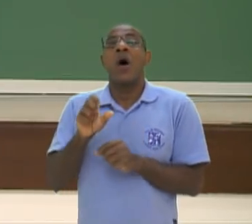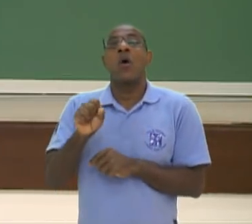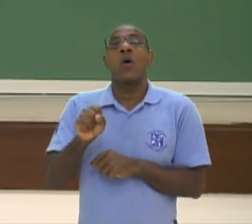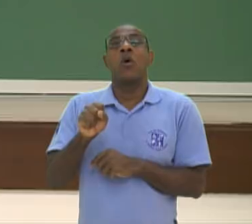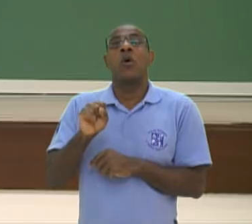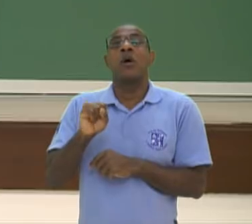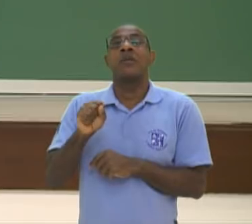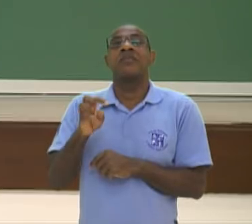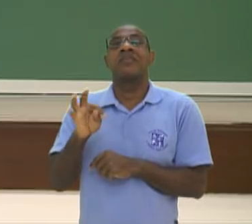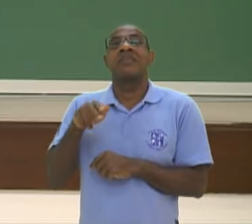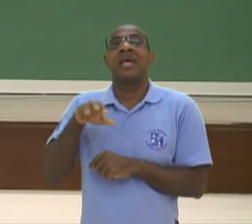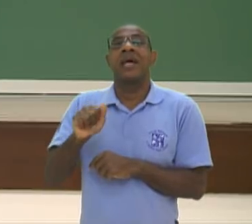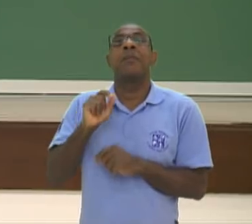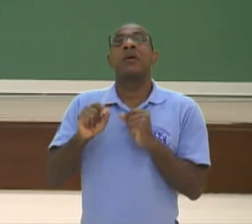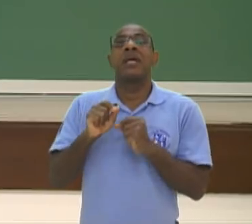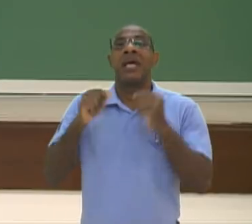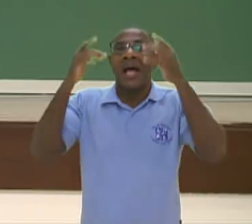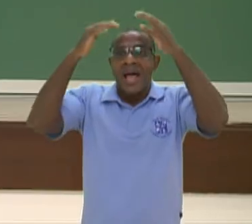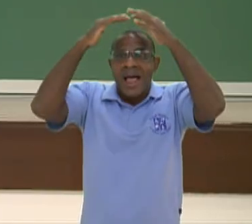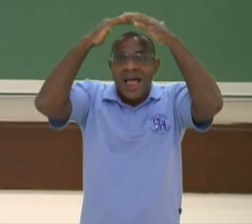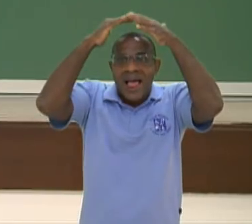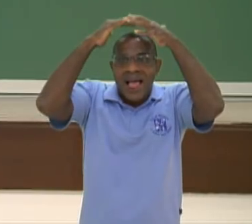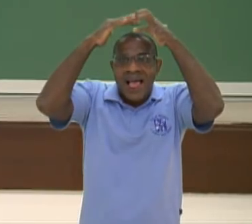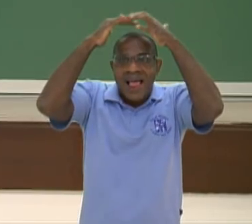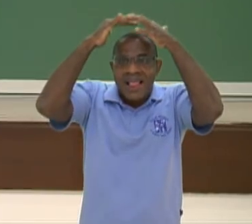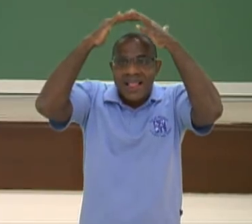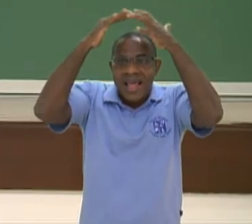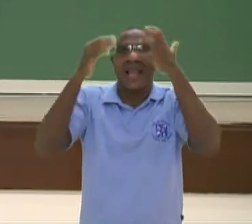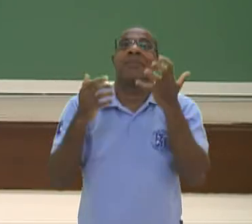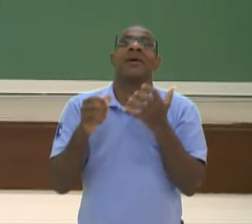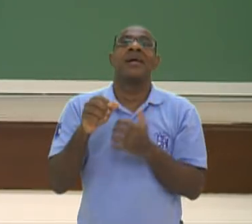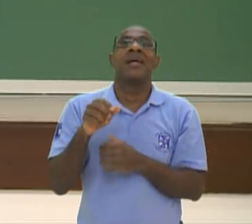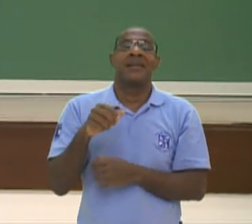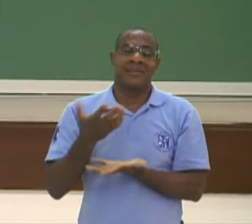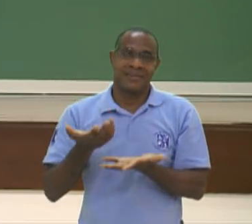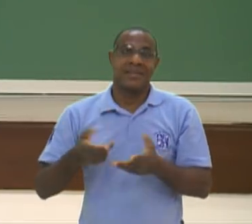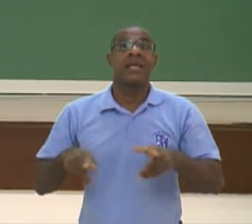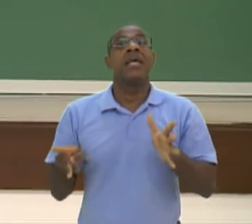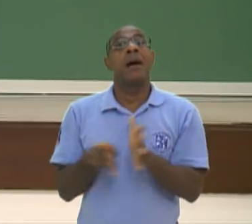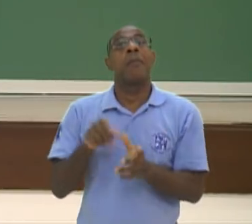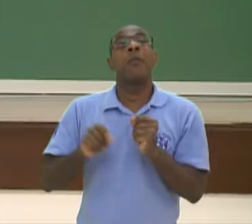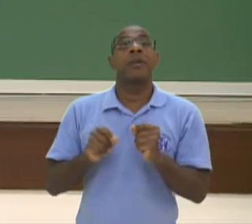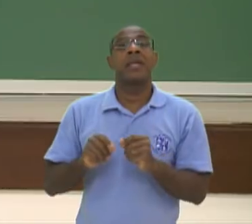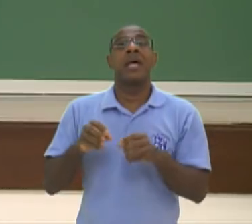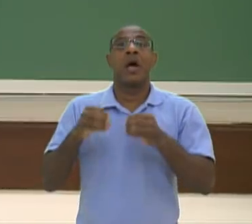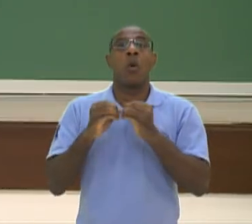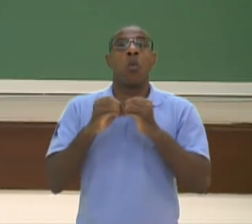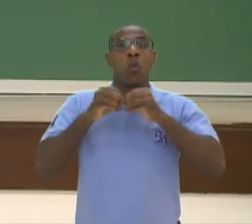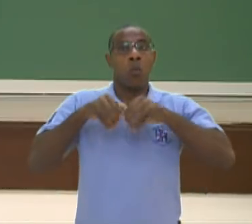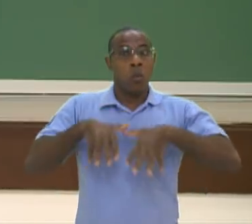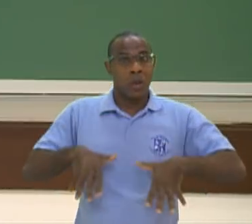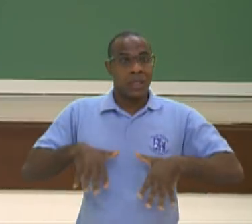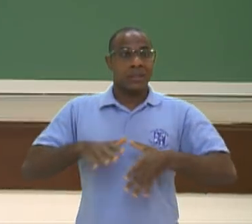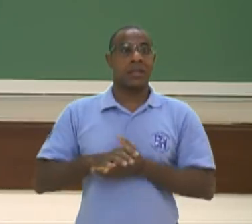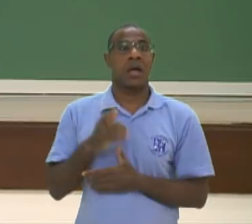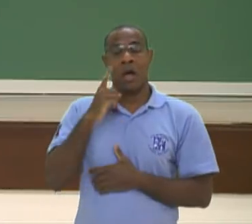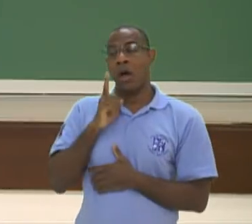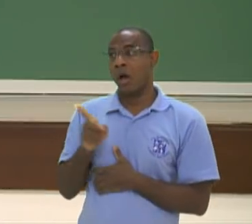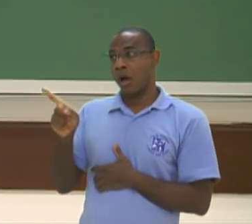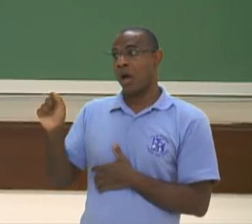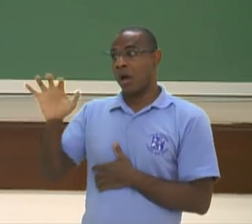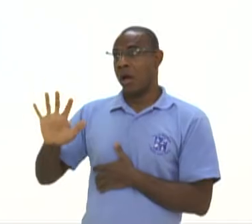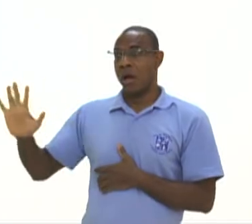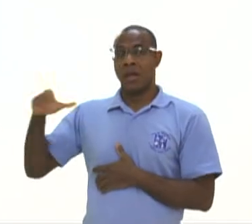tá? Então, cérebro, né? E também as próprias glândulas. Então, olha só nessa imagem aqui. A gente tem